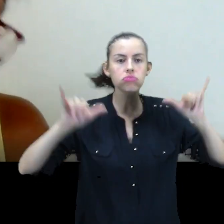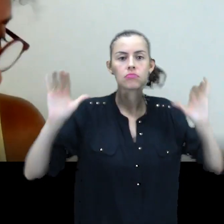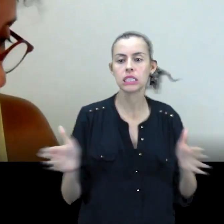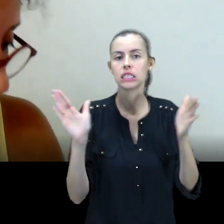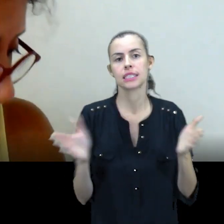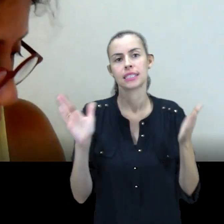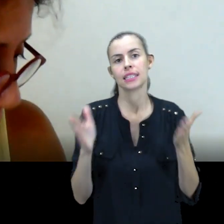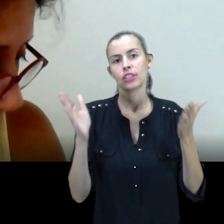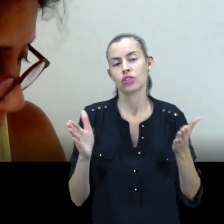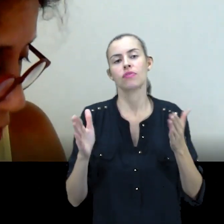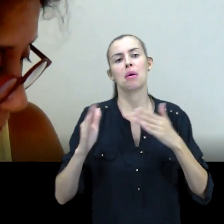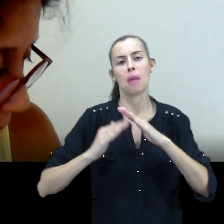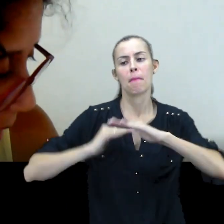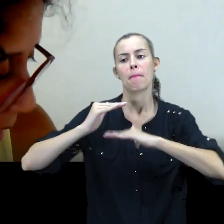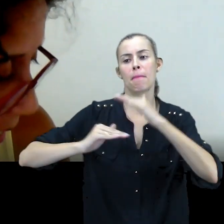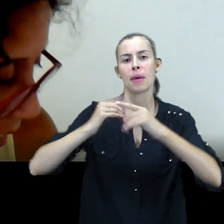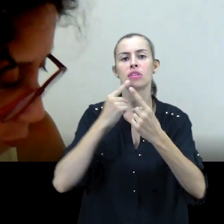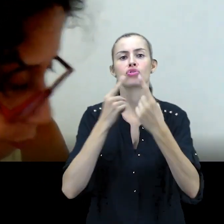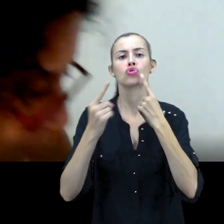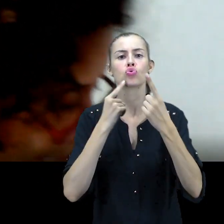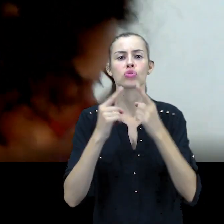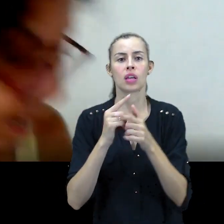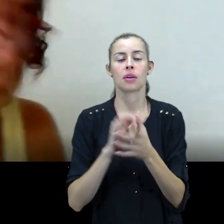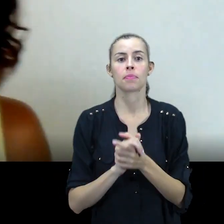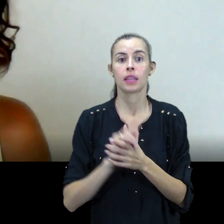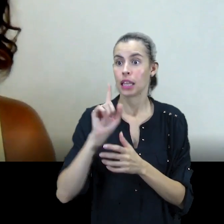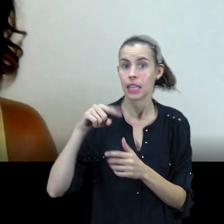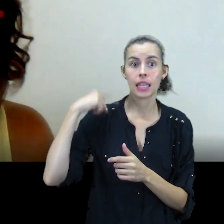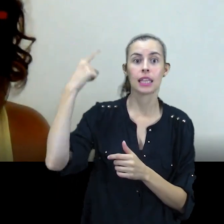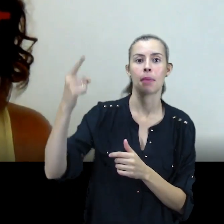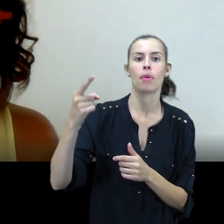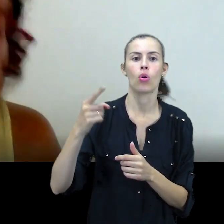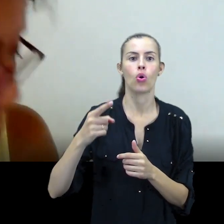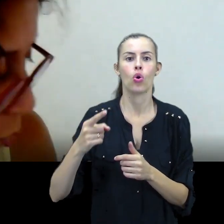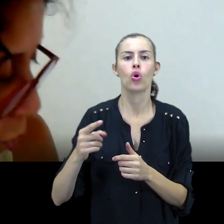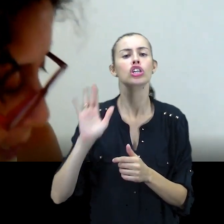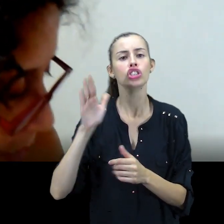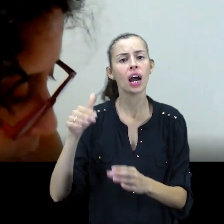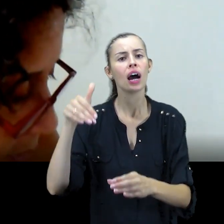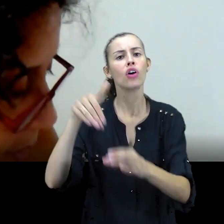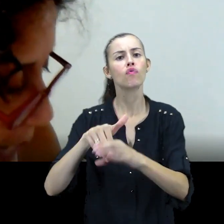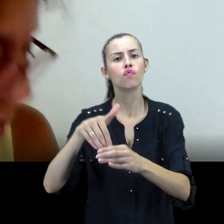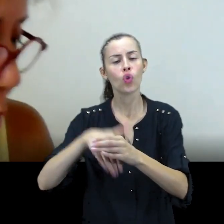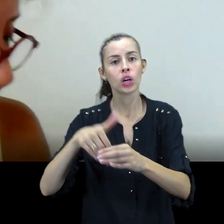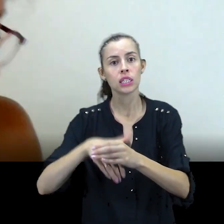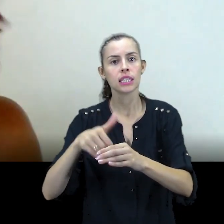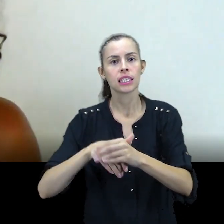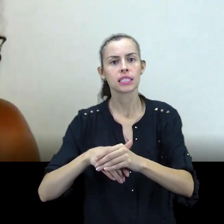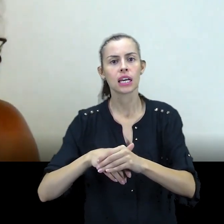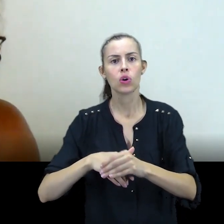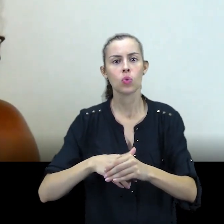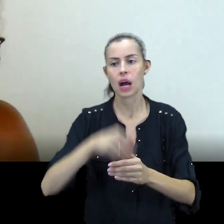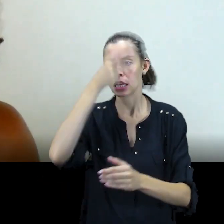imposta. Isso é bastante interessante. E, finalmente, achei muito interessante o que você comentou sobre as ações, ação curricular